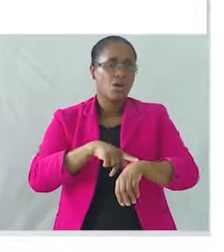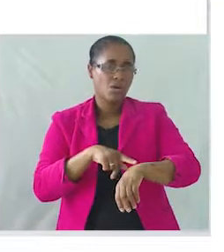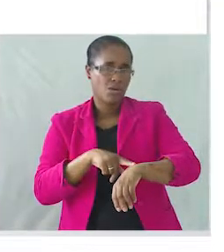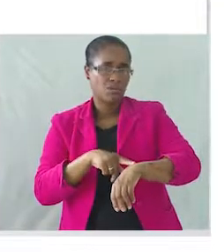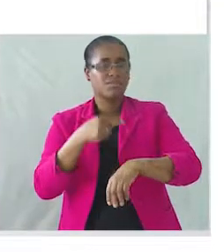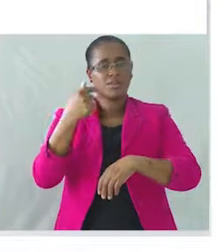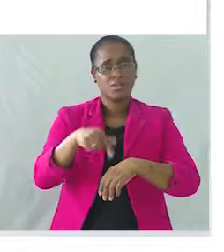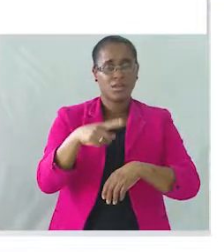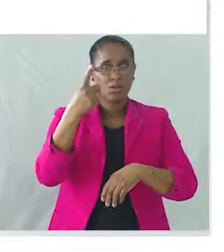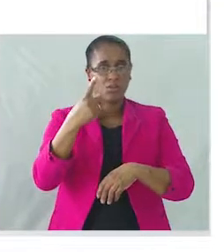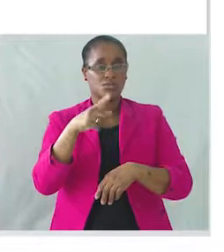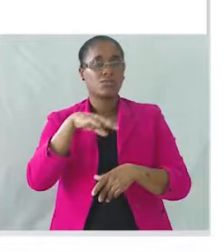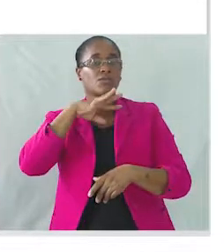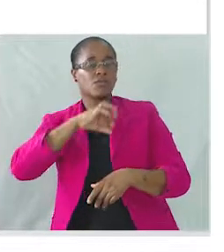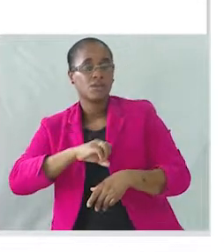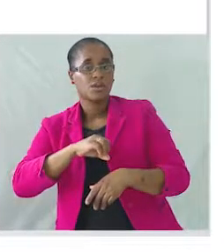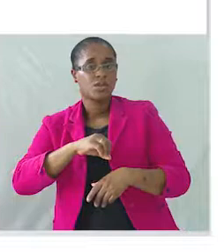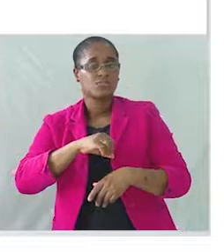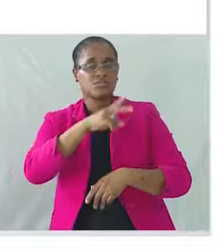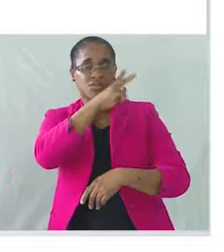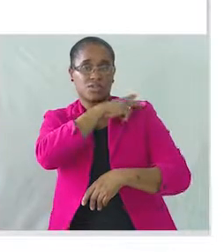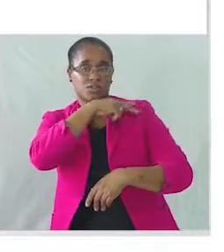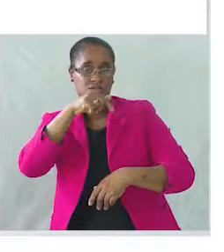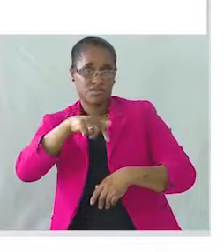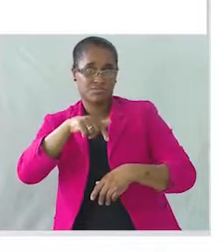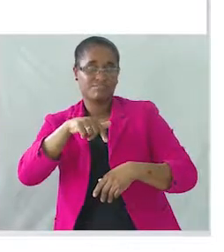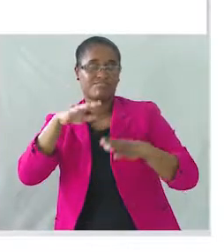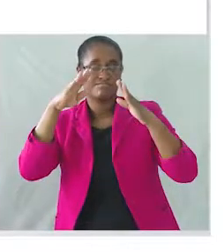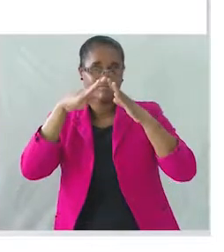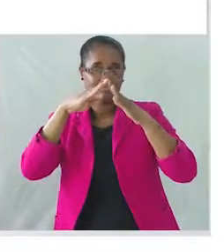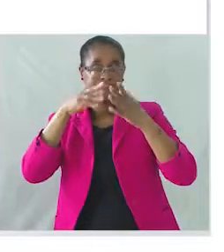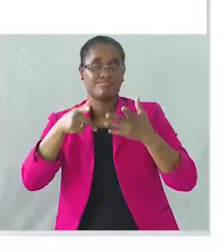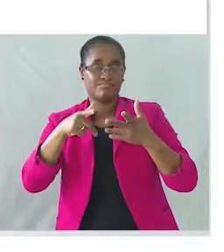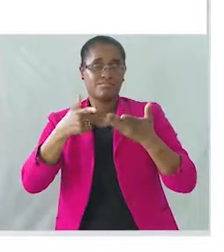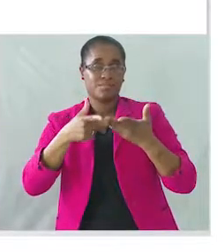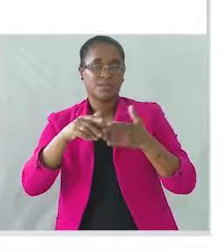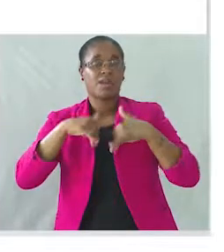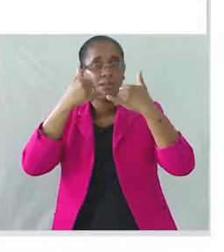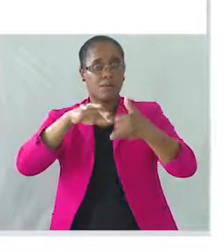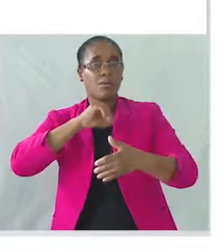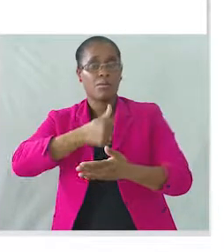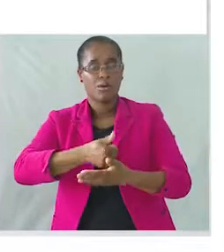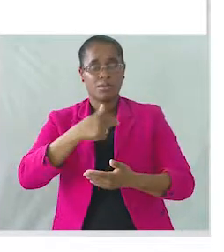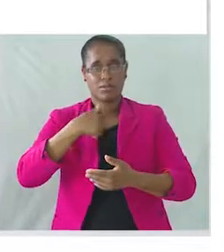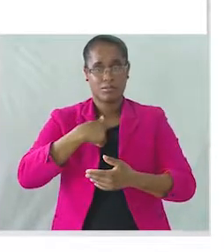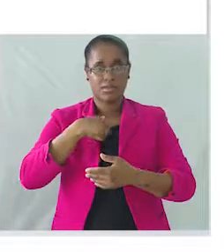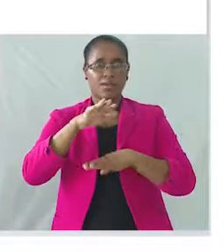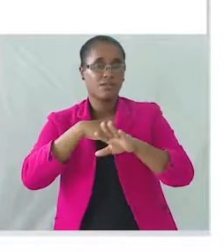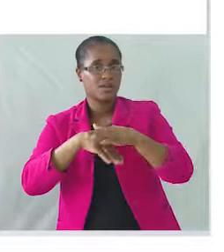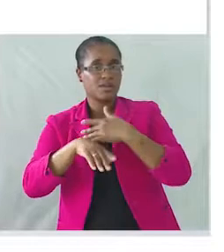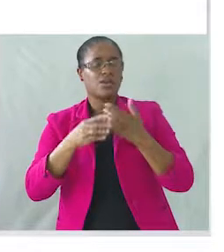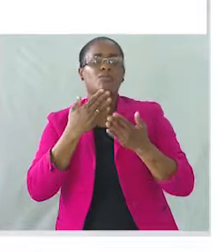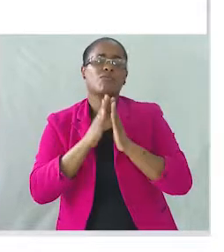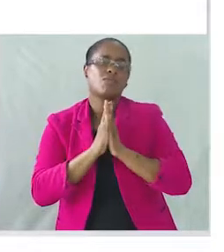de ter um herdeiro que governe este reino após a minha morte. Fazei, por favor, com que a